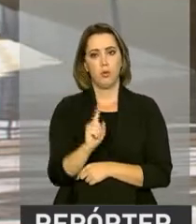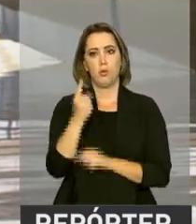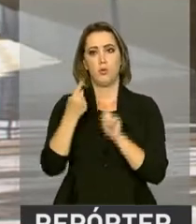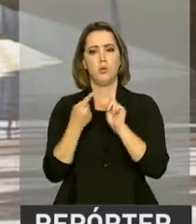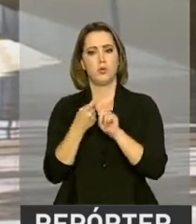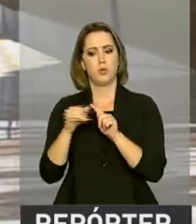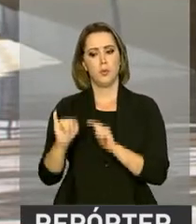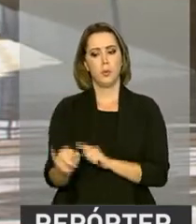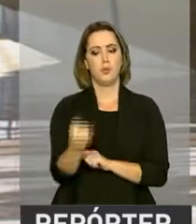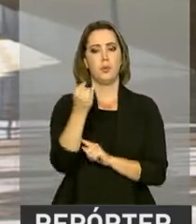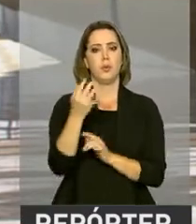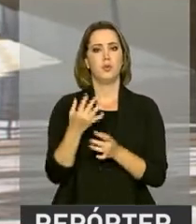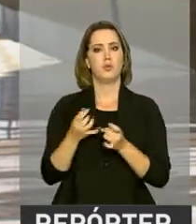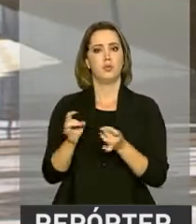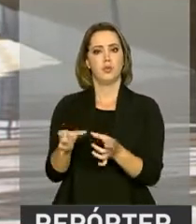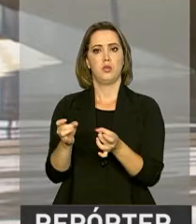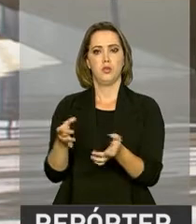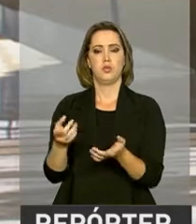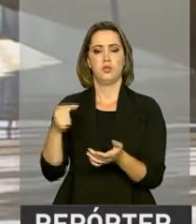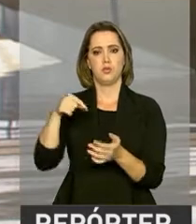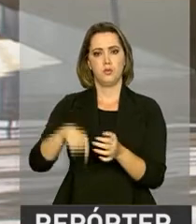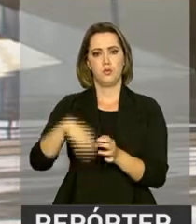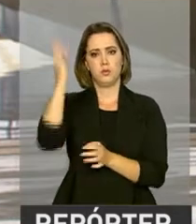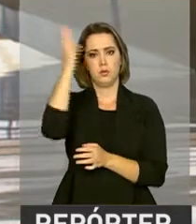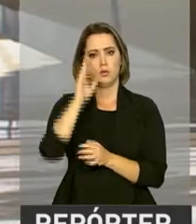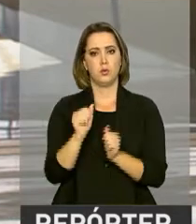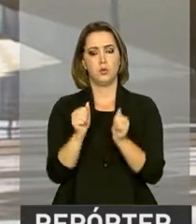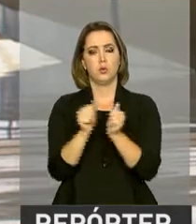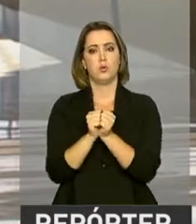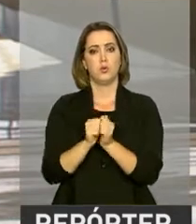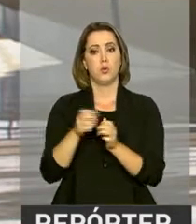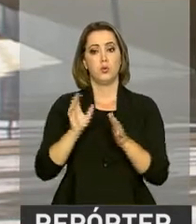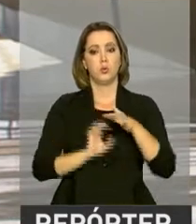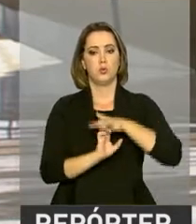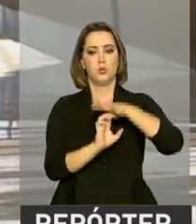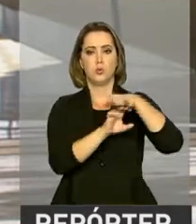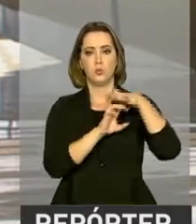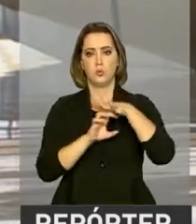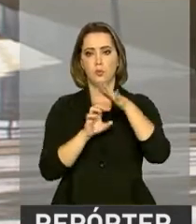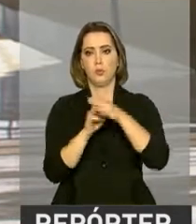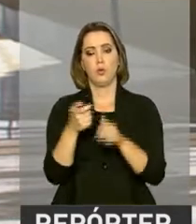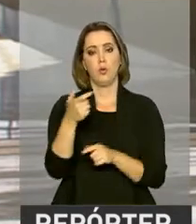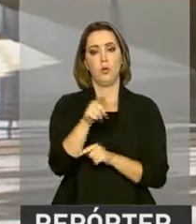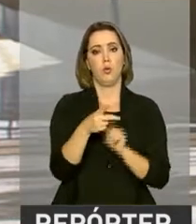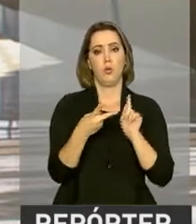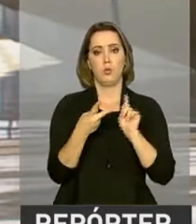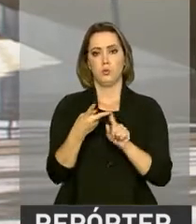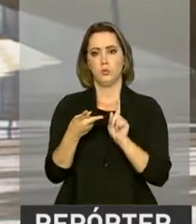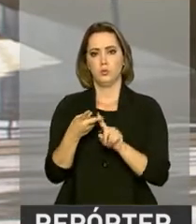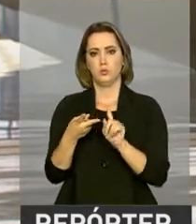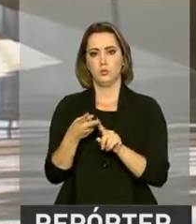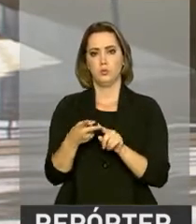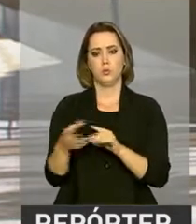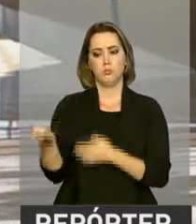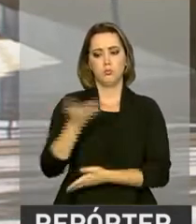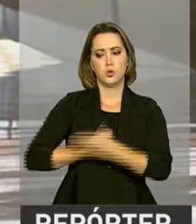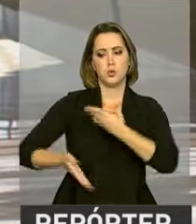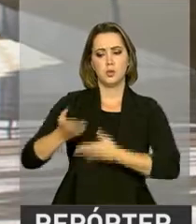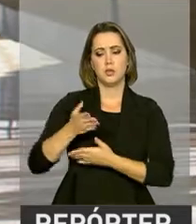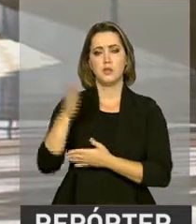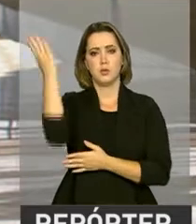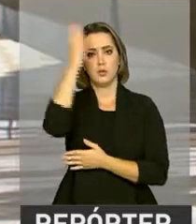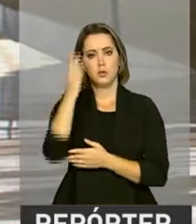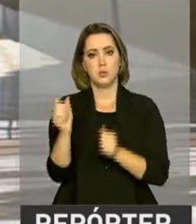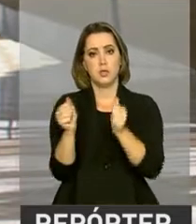oportunidade de negócios no brasil com a participação de empresários o outro é sobre as relações brasil espanha